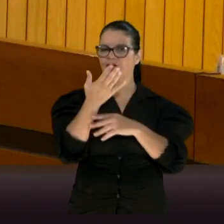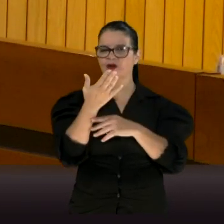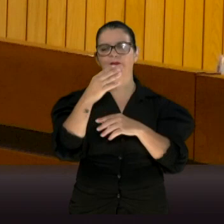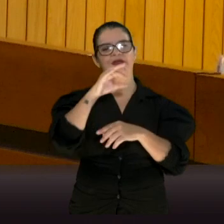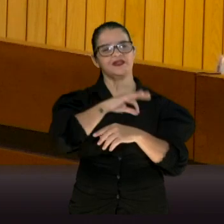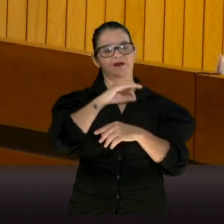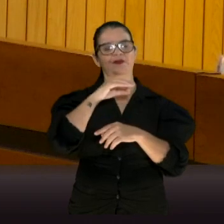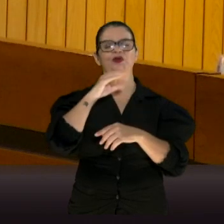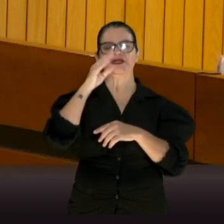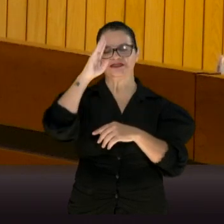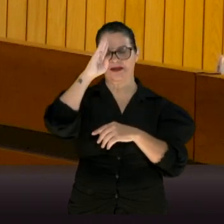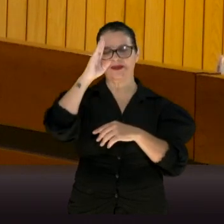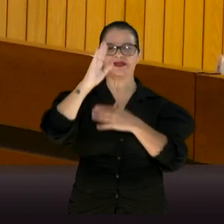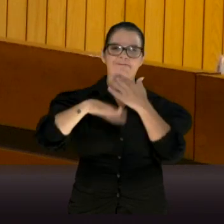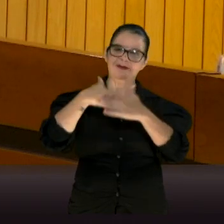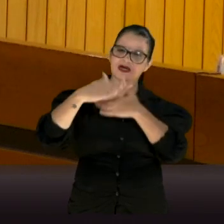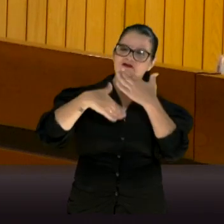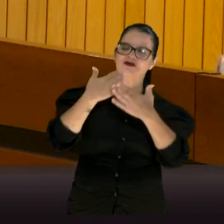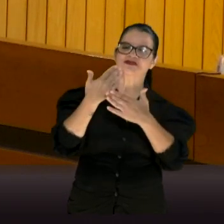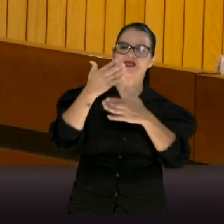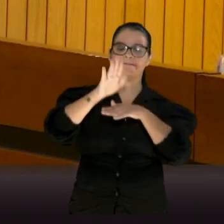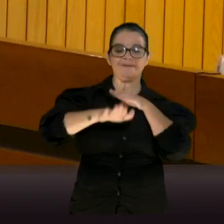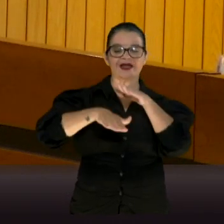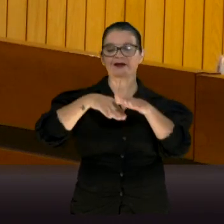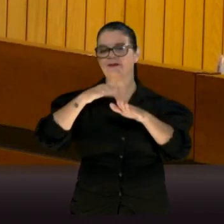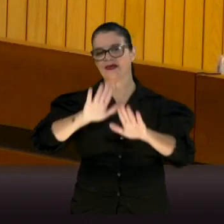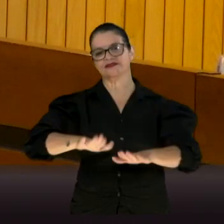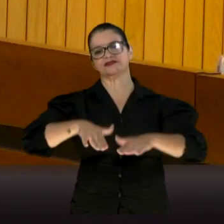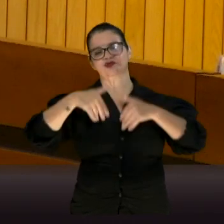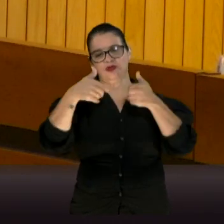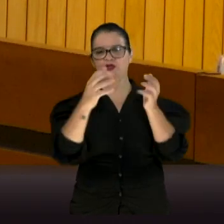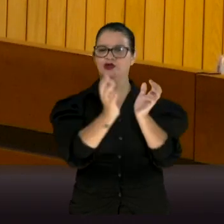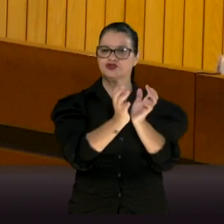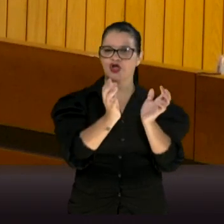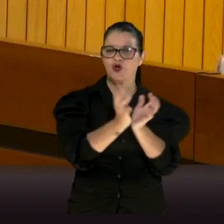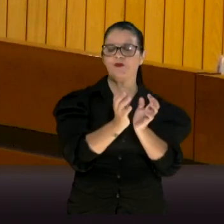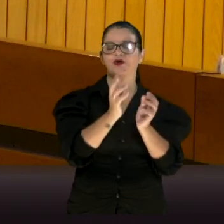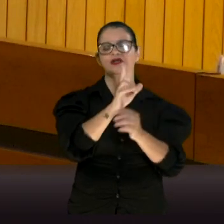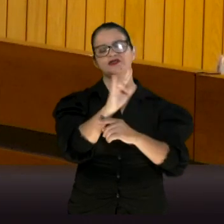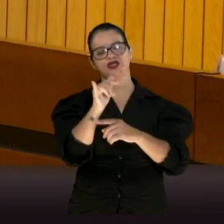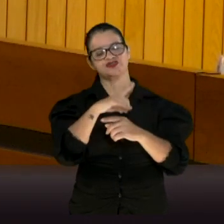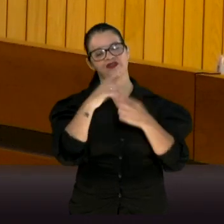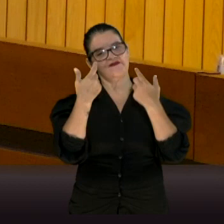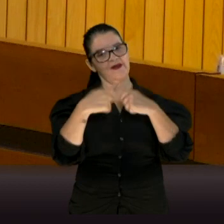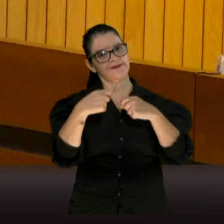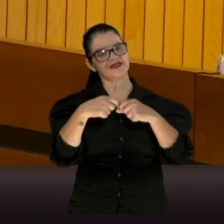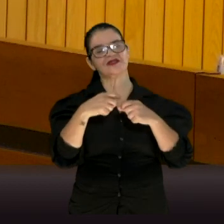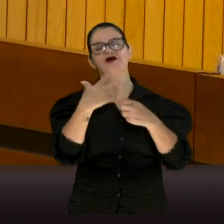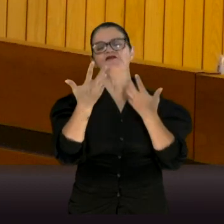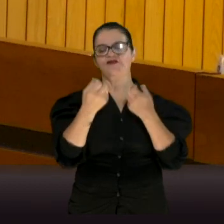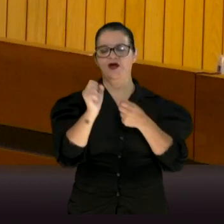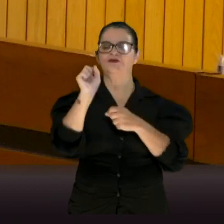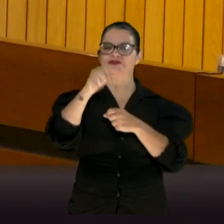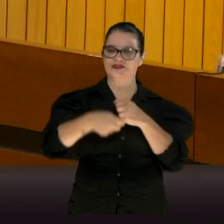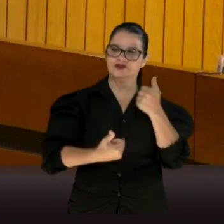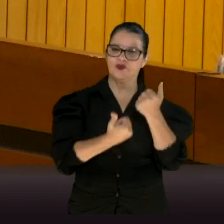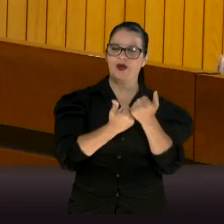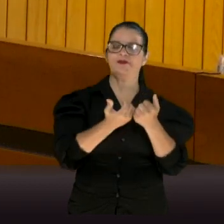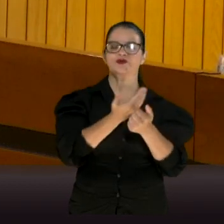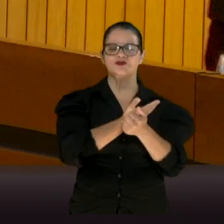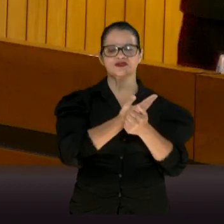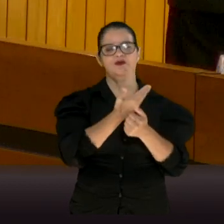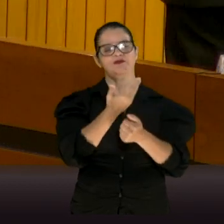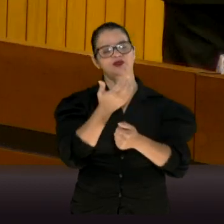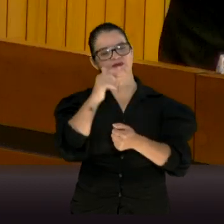o avançar, né, para passos mais largos da corporação, e a gente vai vamos precisar sim do apoio dos amigos, dos